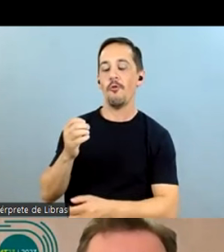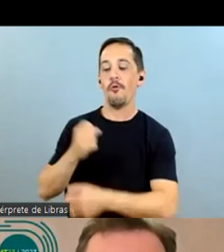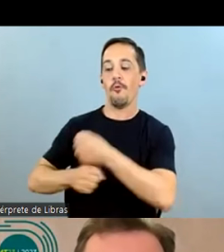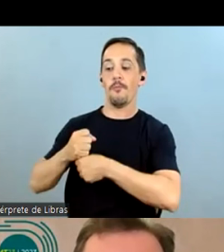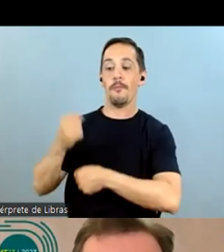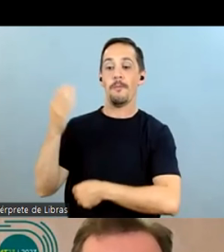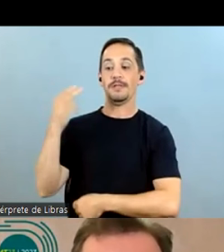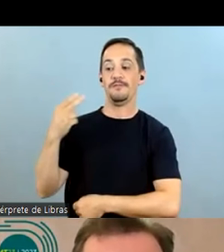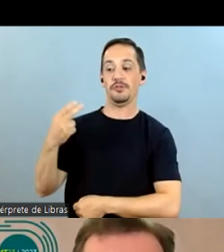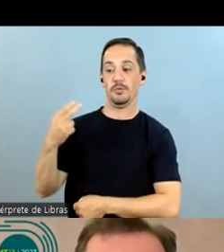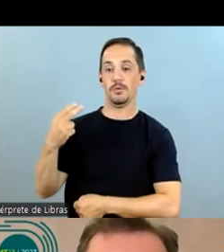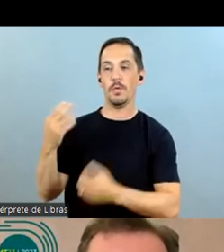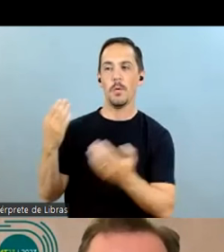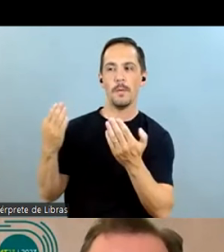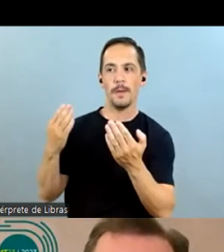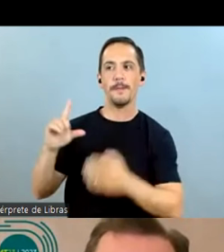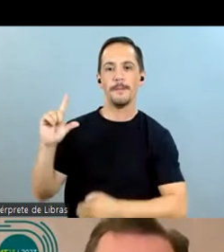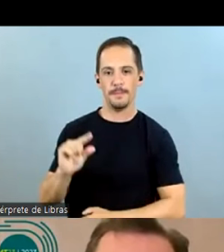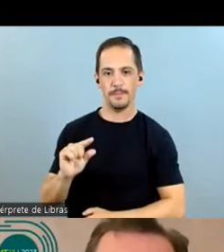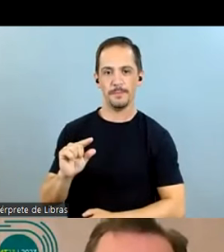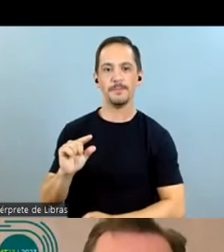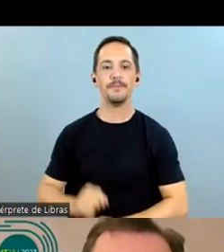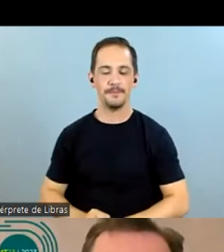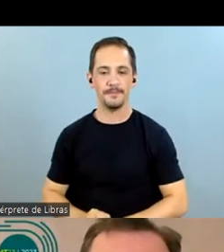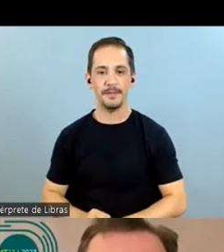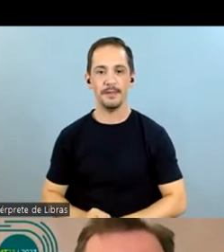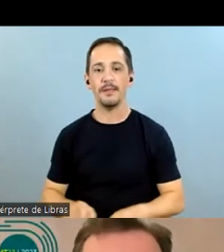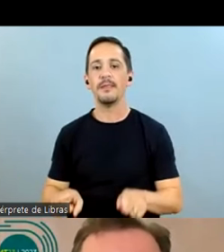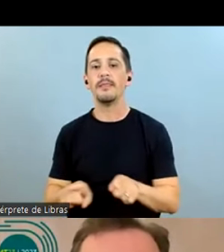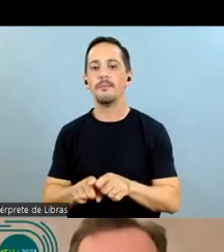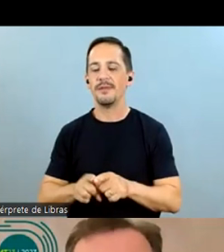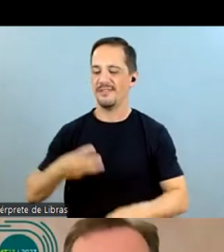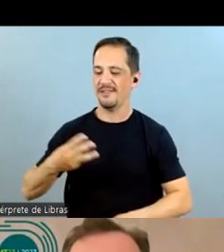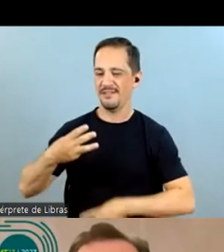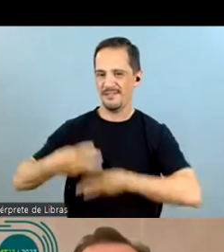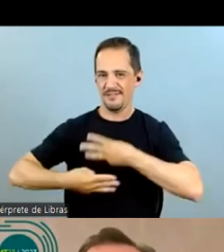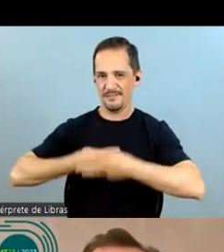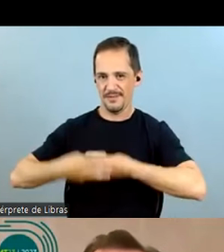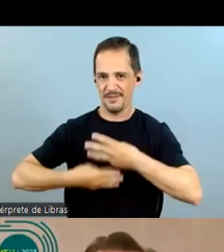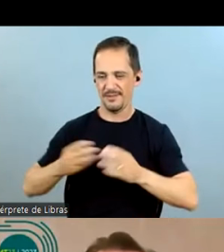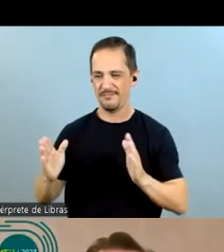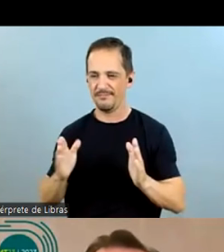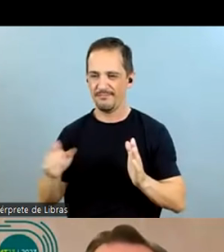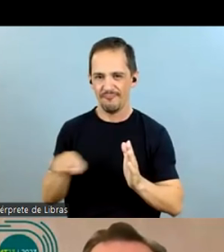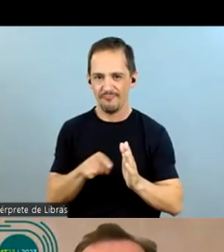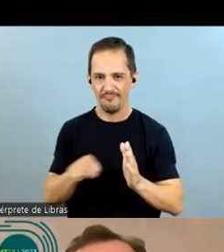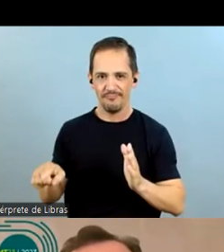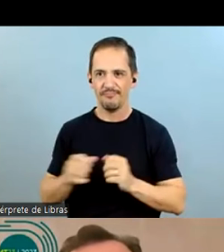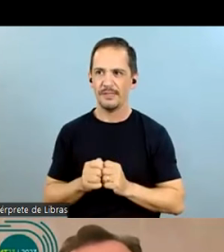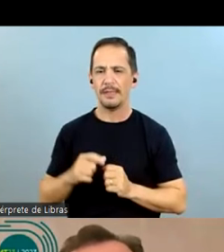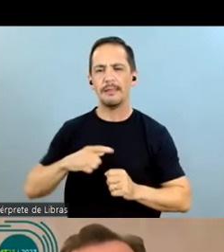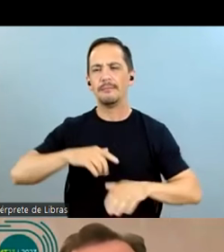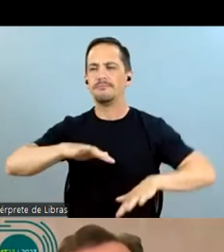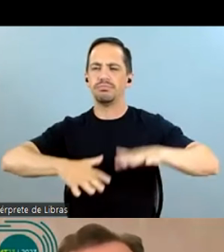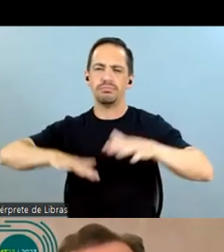5.6 em relação ao terceiro trimestre em relação ao terceiro trimestre eh Há uma uma a sazonalidade né leva um